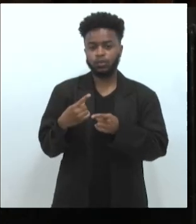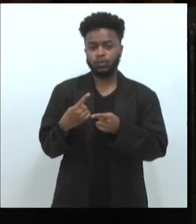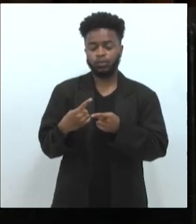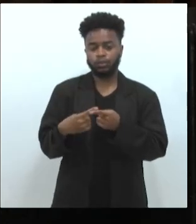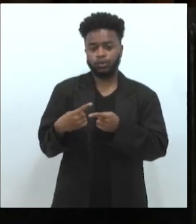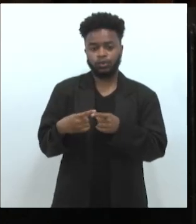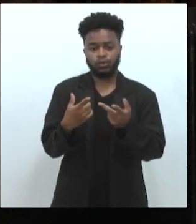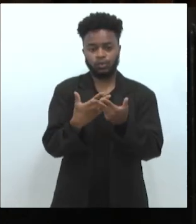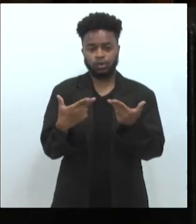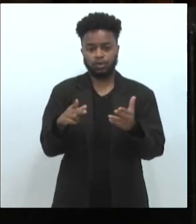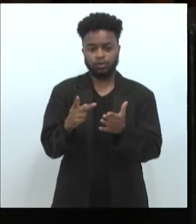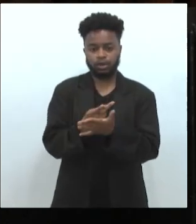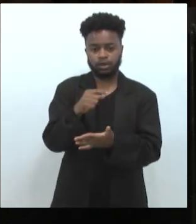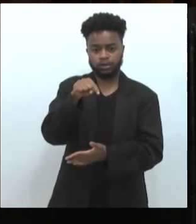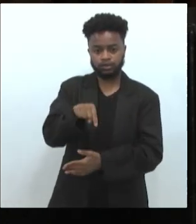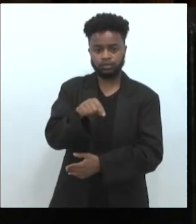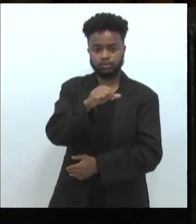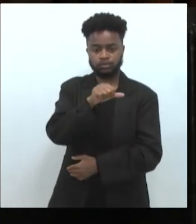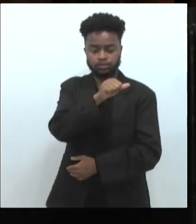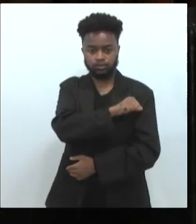no Estado do Rio de Janeiro